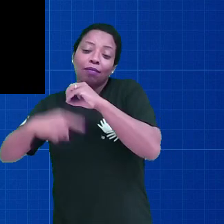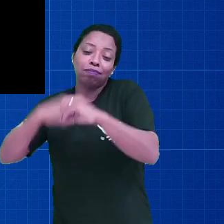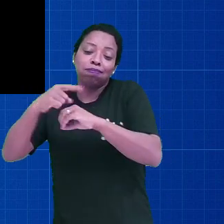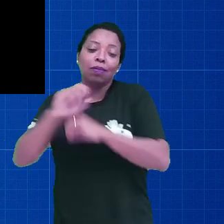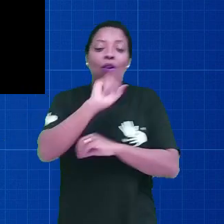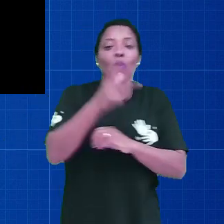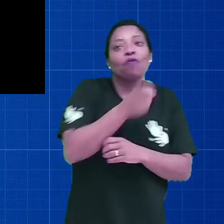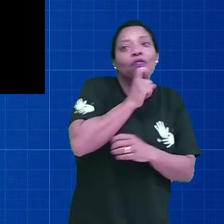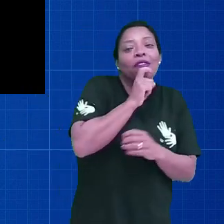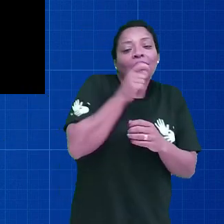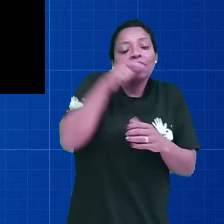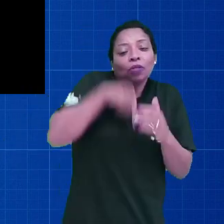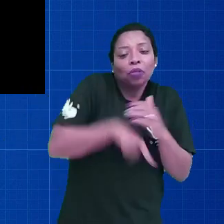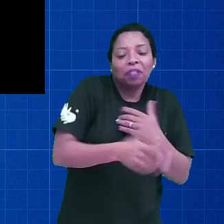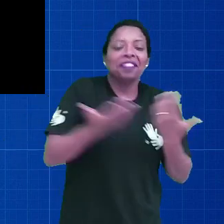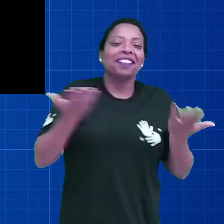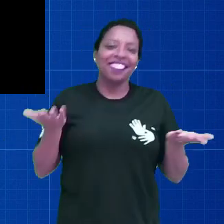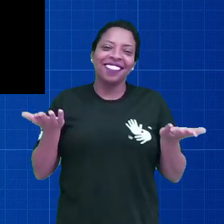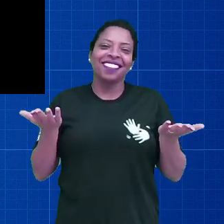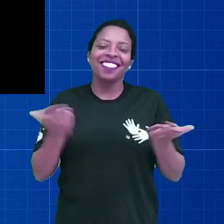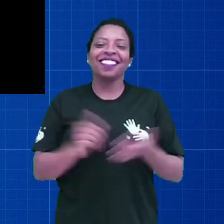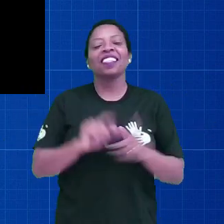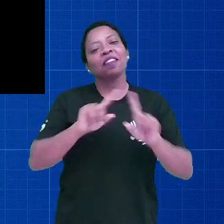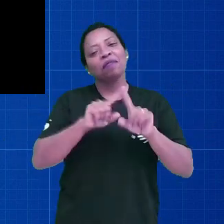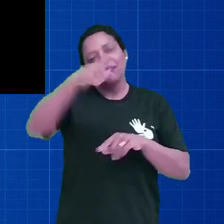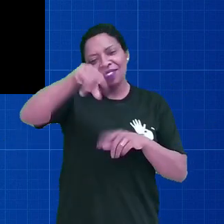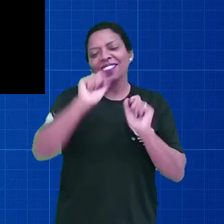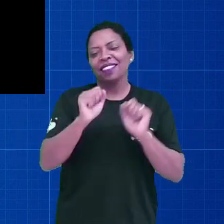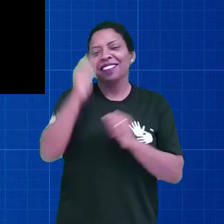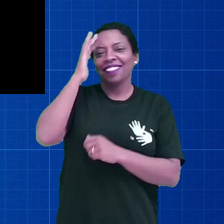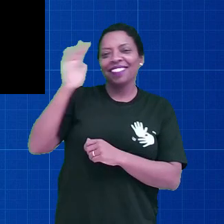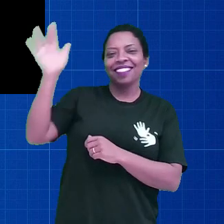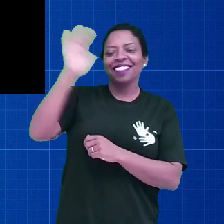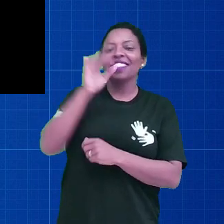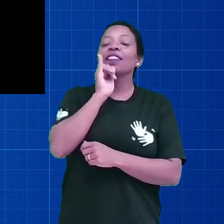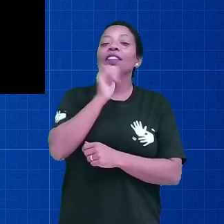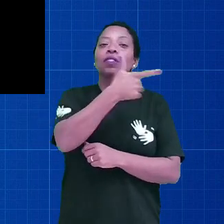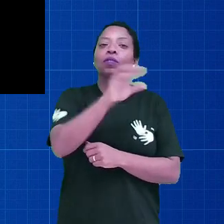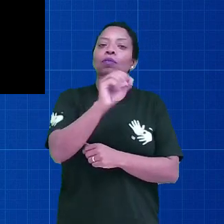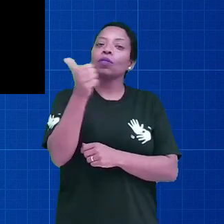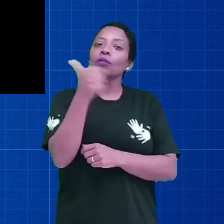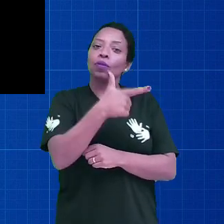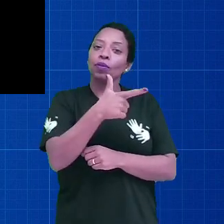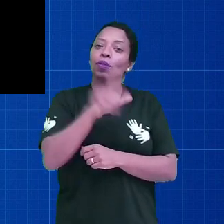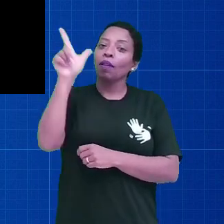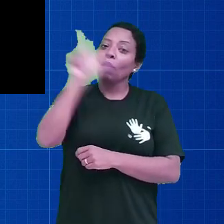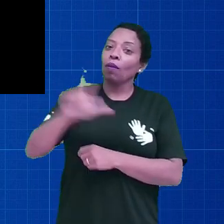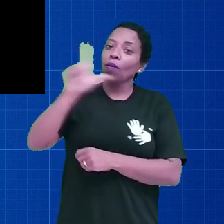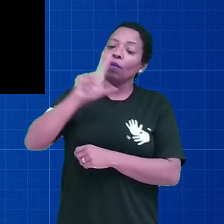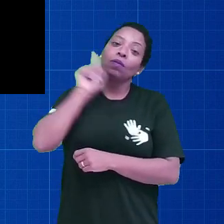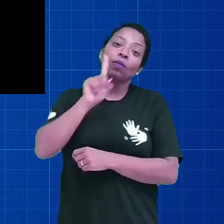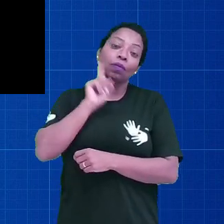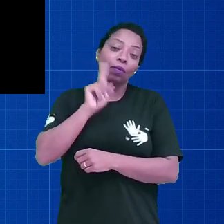pelo resfriamento. Mas alguns dados aí para vocês pensarem a respeito. Em 2012, inverno mais rigoroso em Londres, nos últimos